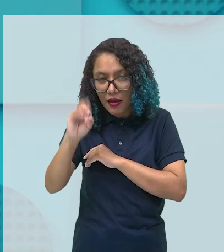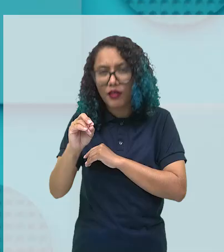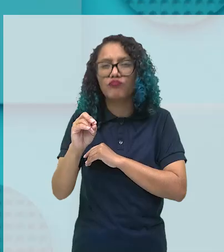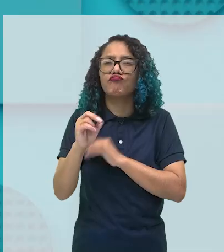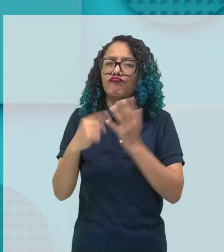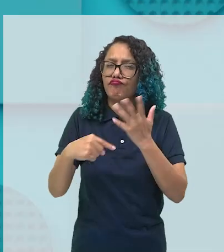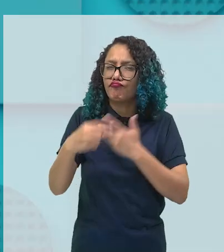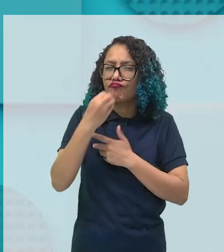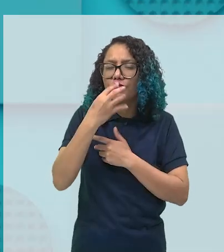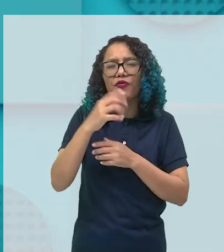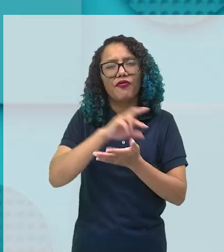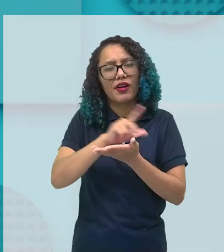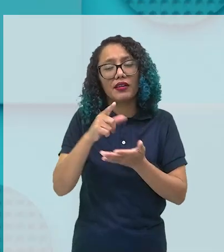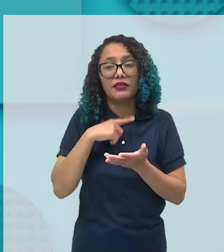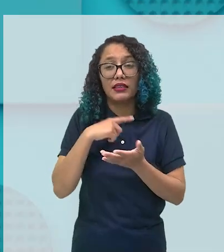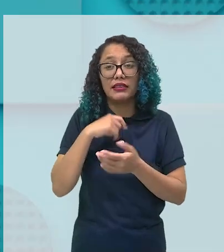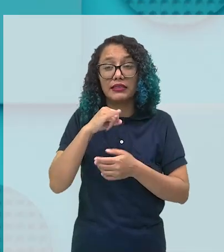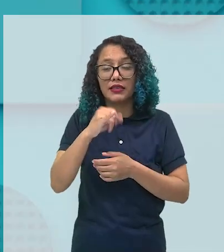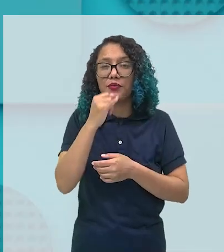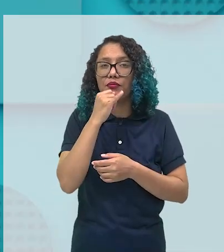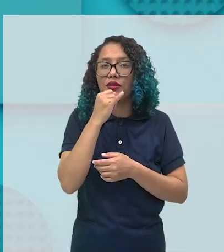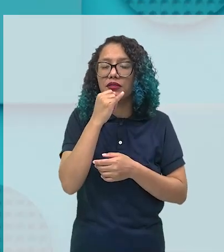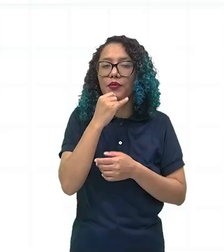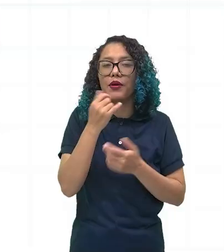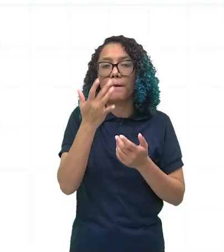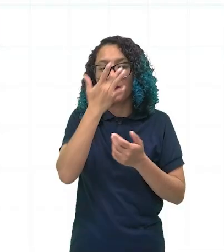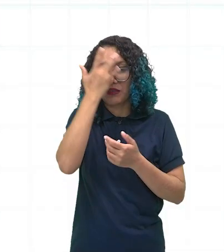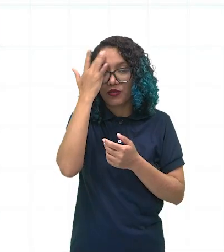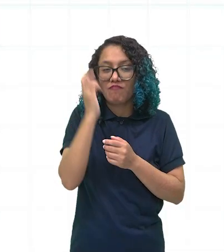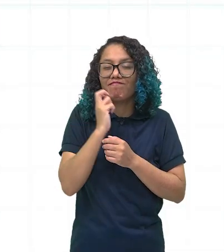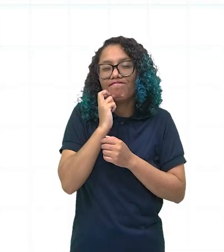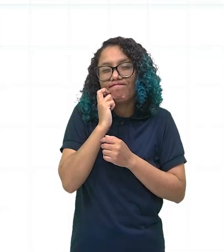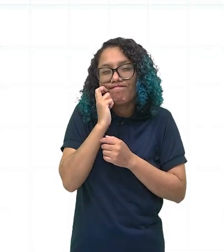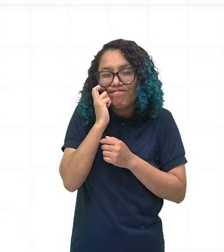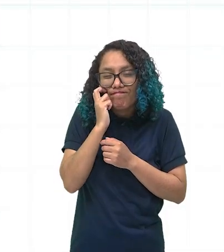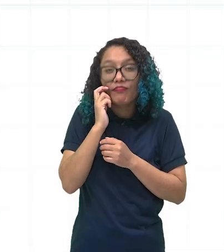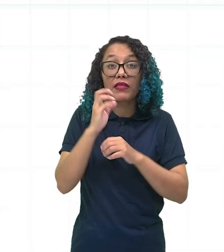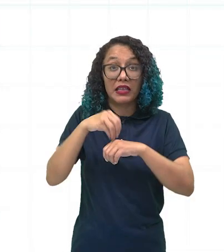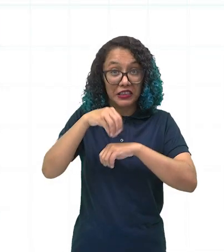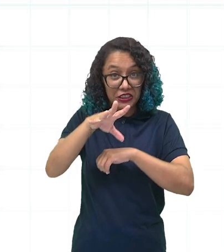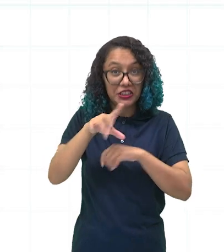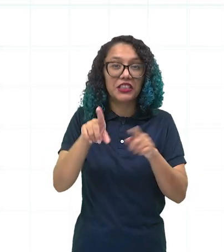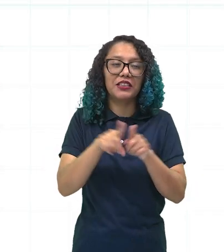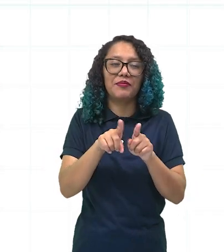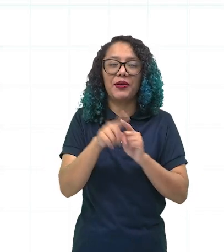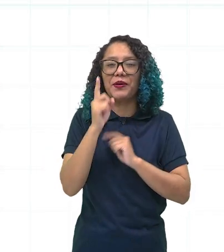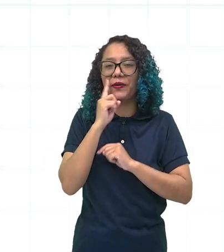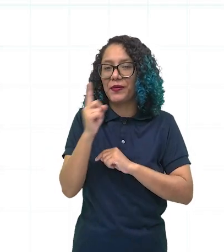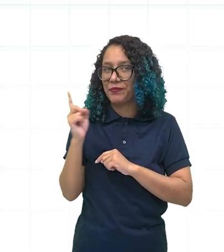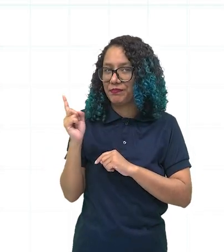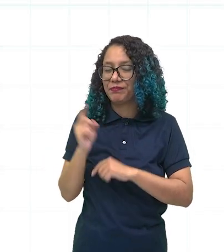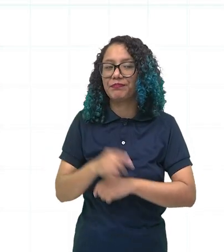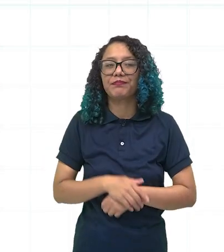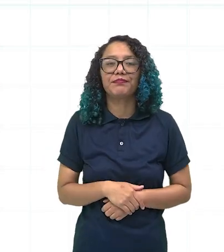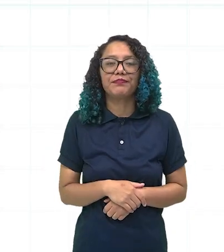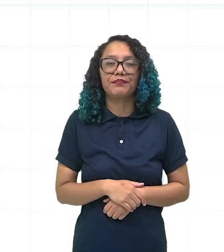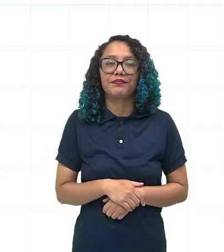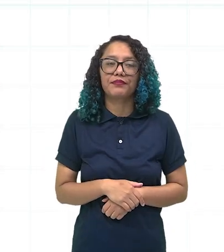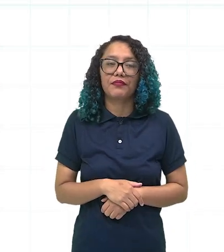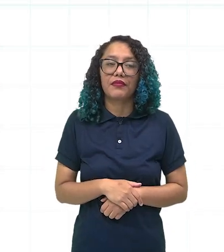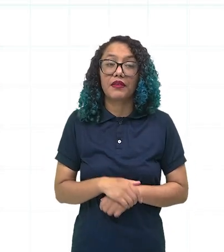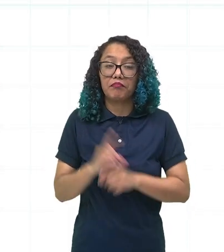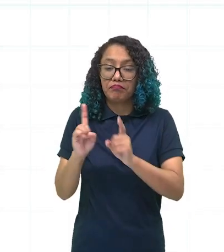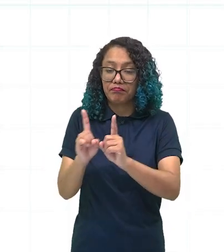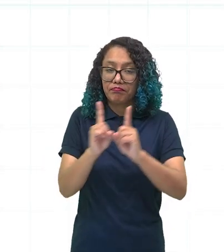benefícios. E para aquelas pessoas que são mais tímidas, eu deixo também mais uma dica aqui, que é o seguinte: dançar em